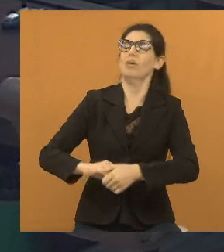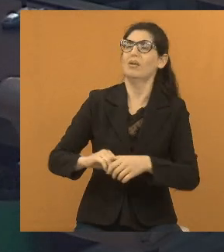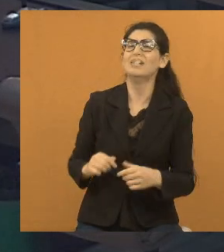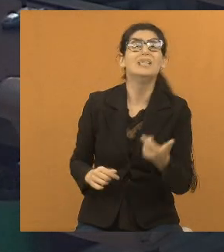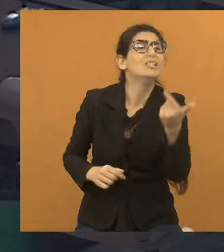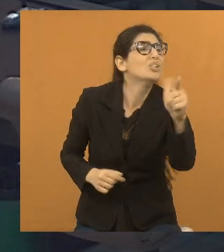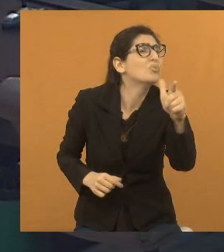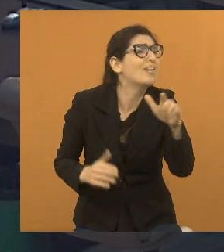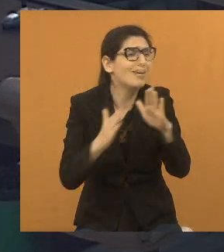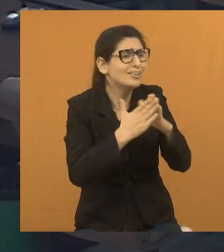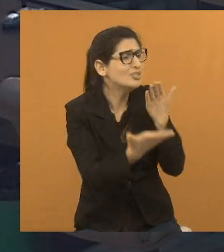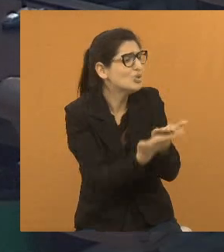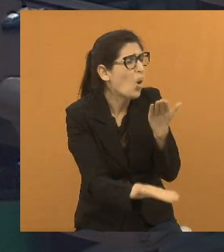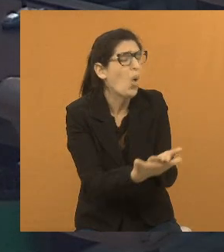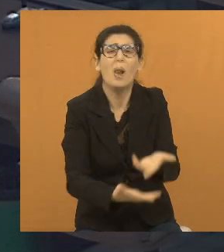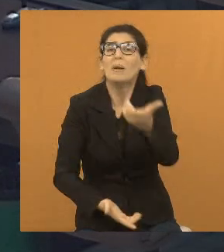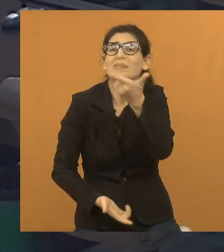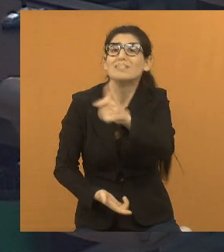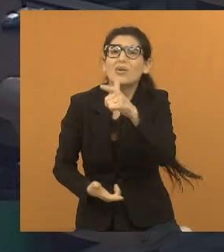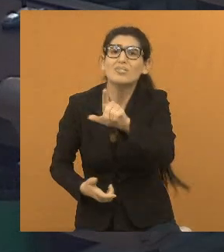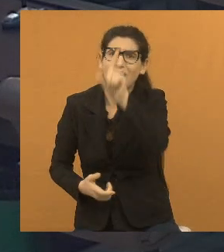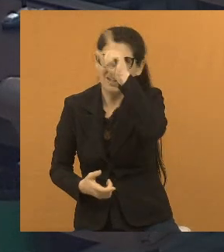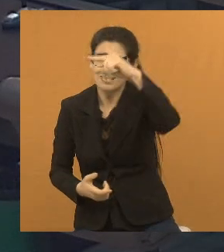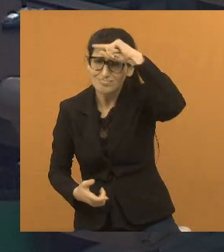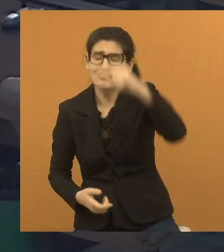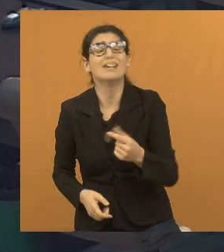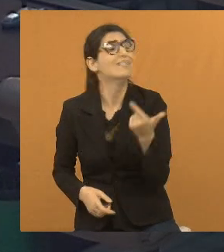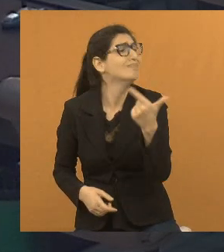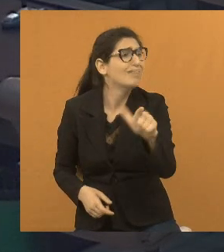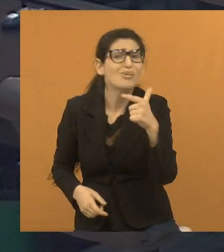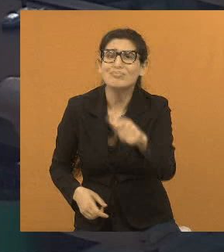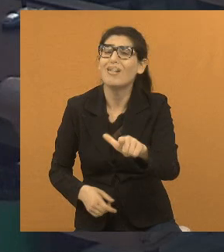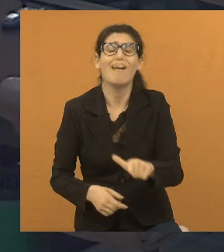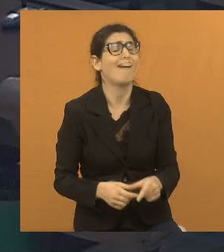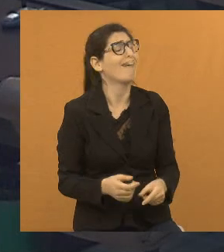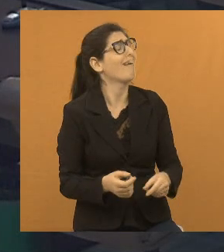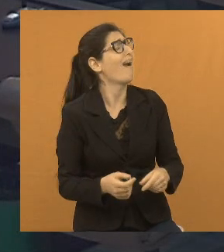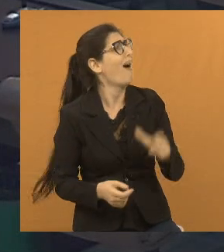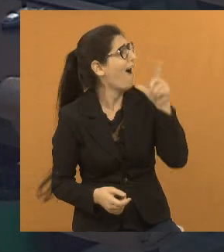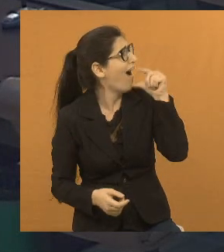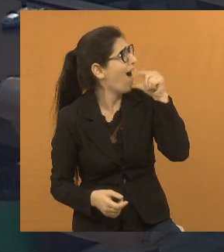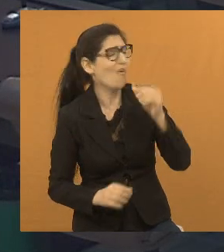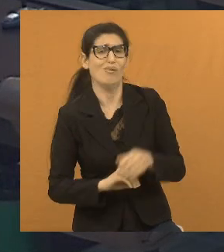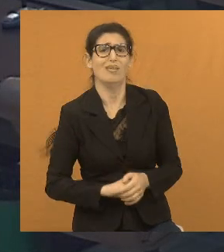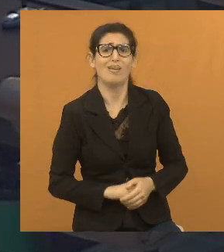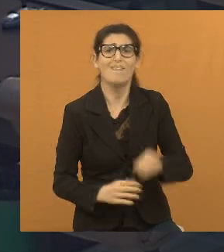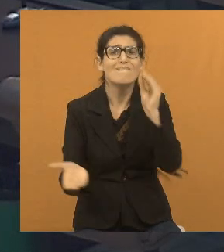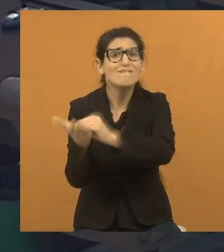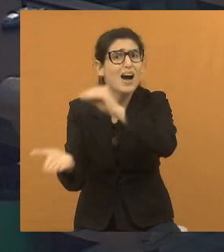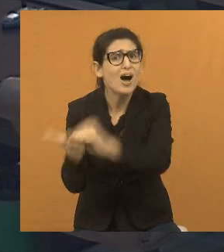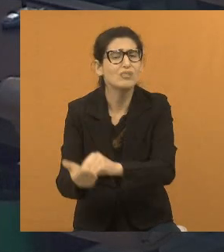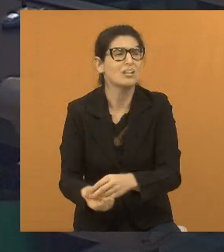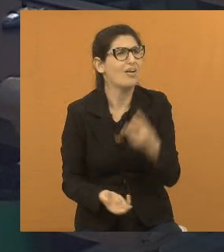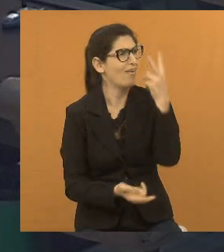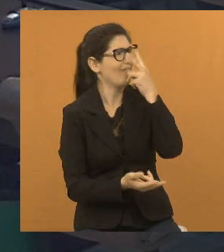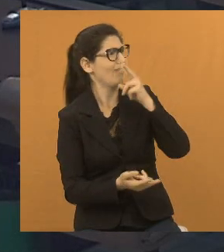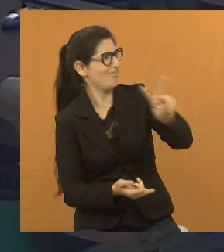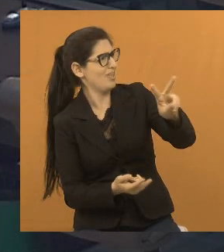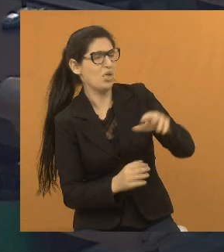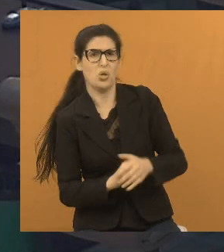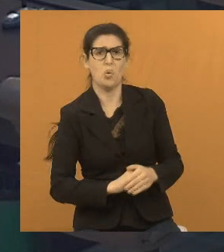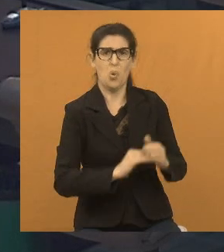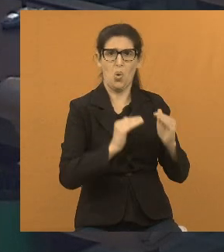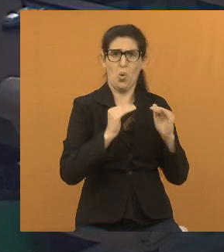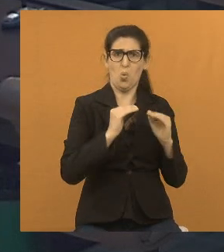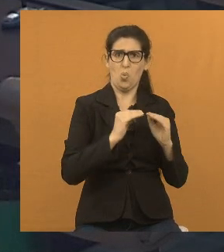não tem nada disso lá. Não há água encanada, disseram que não havia capacidade técnica. Aí fizeram um condomínio lá, a capacidade técnica apareceu da